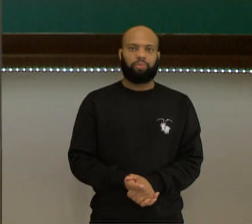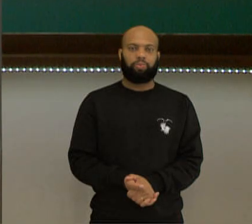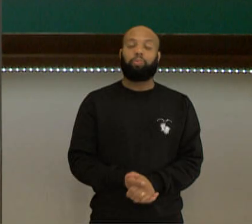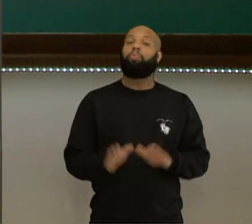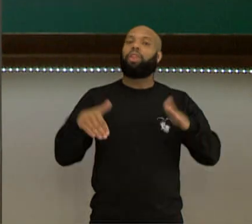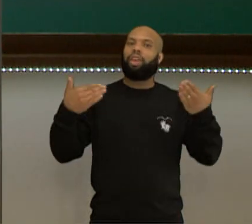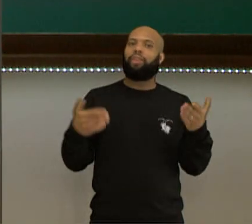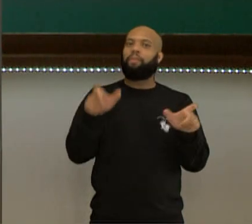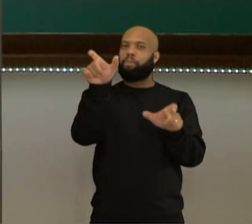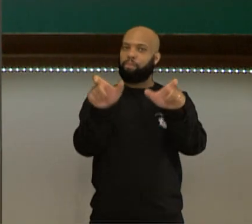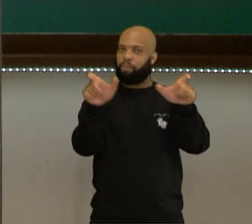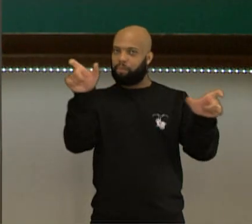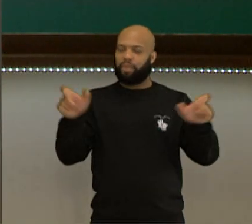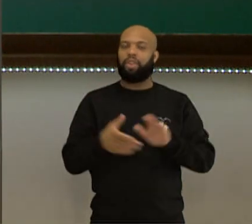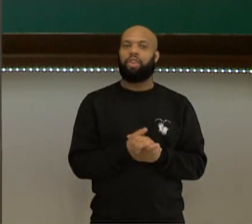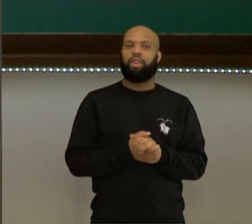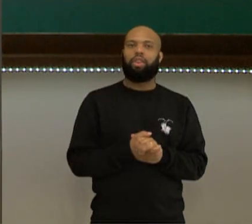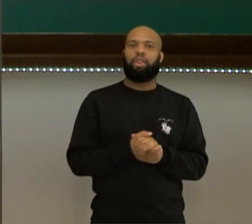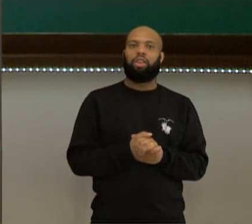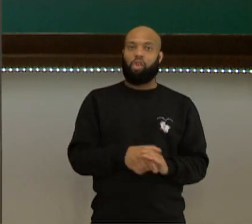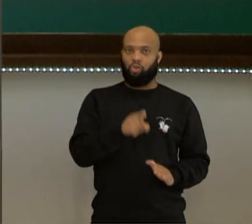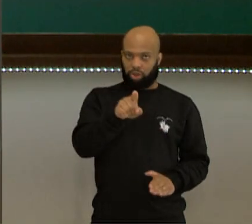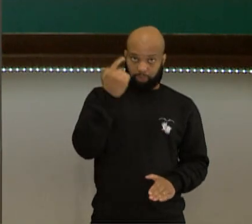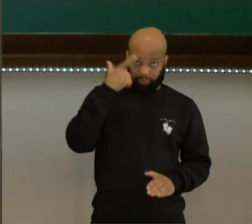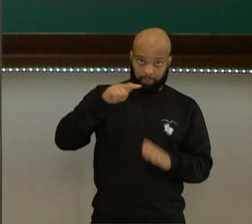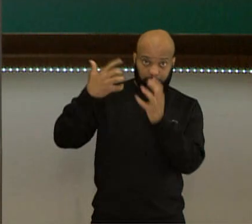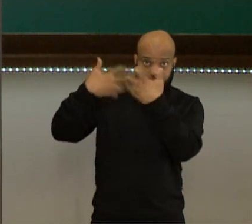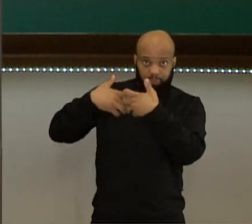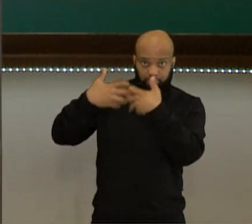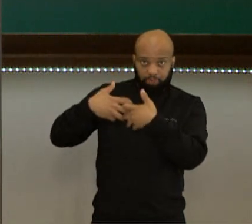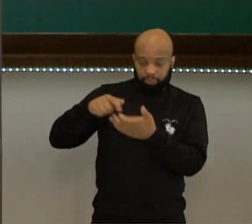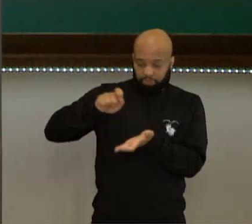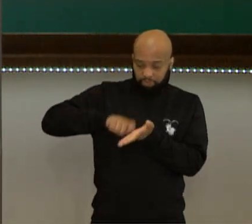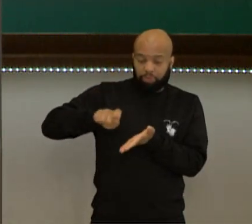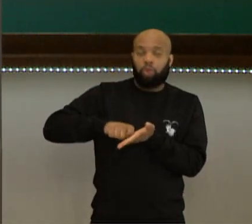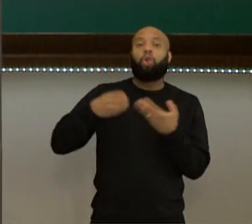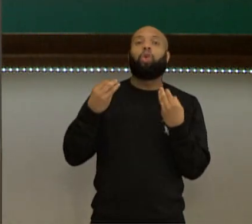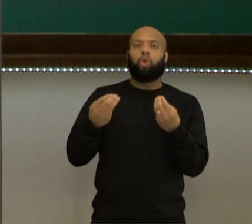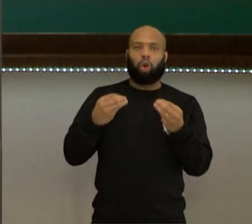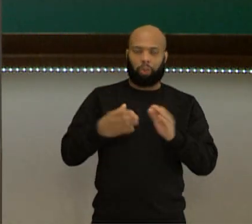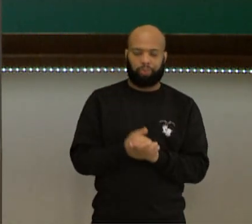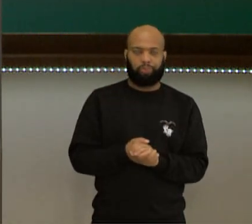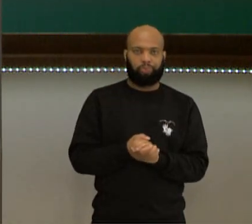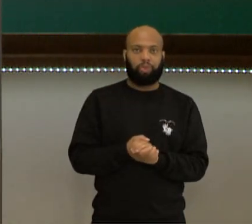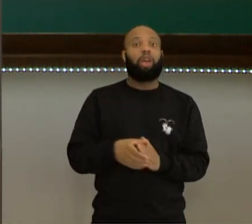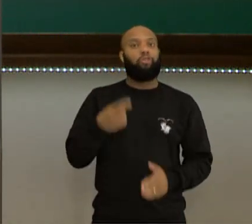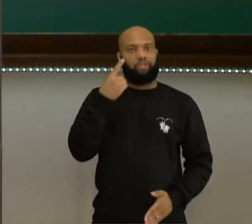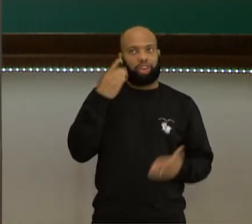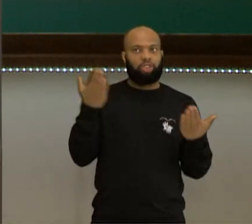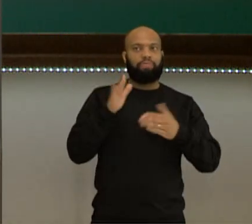E aí, pessoal, como que vocês pensaram? Como que vocês realizaram isso? Então, veja só uma